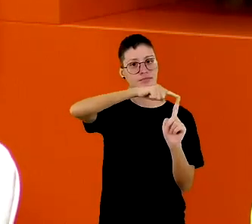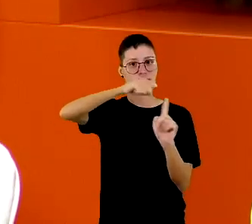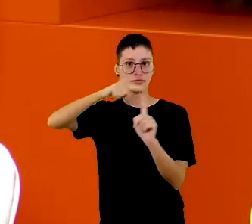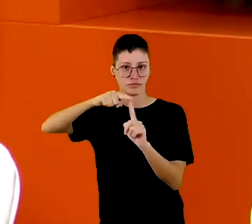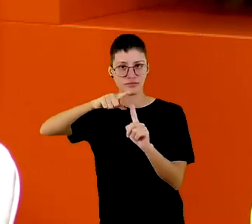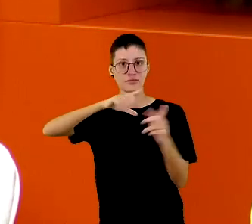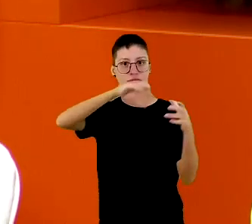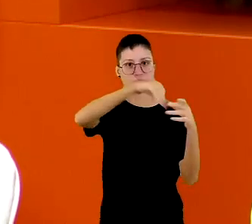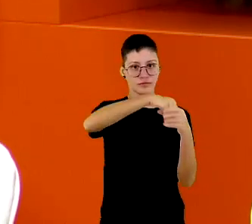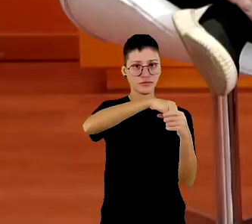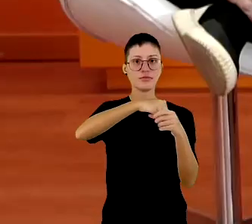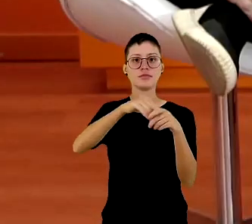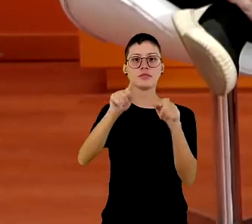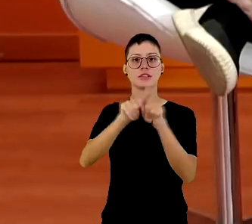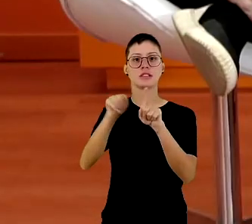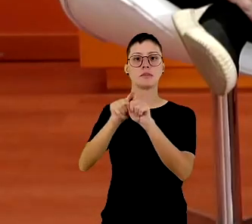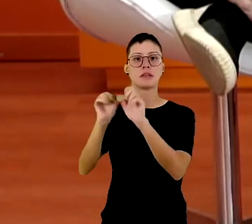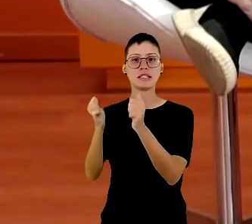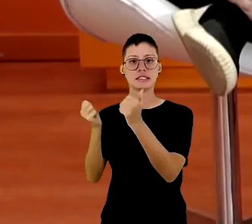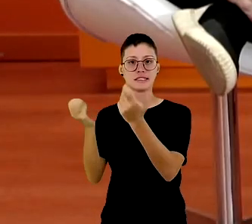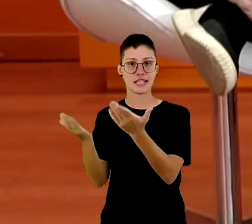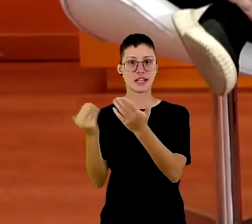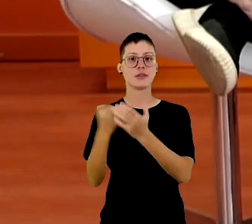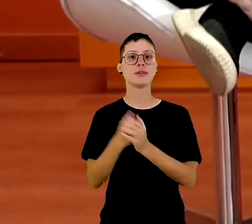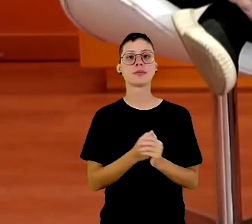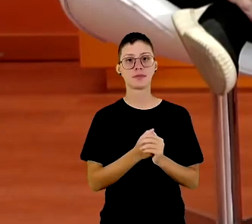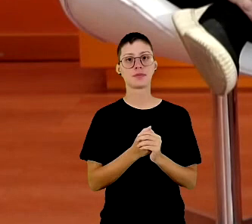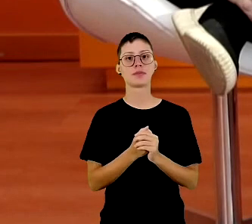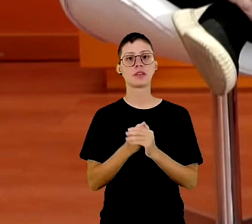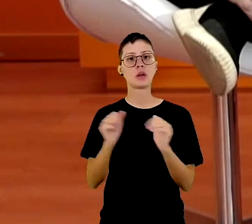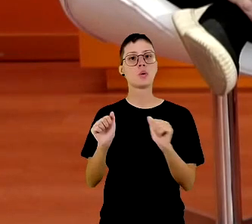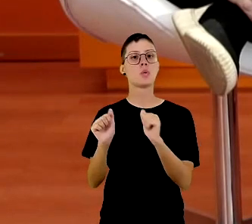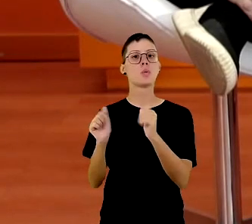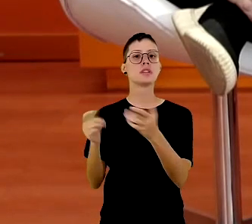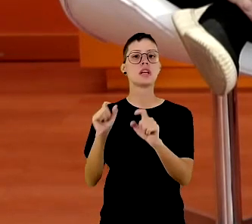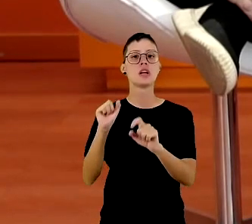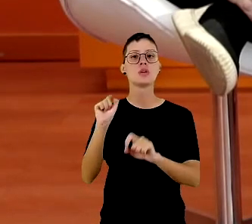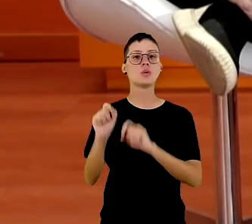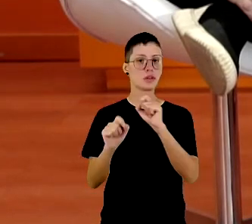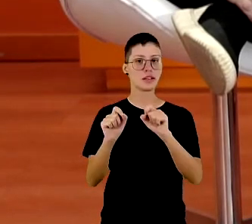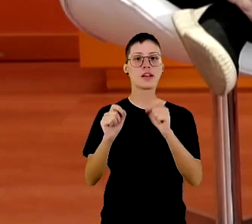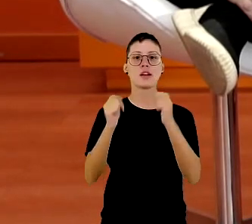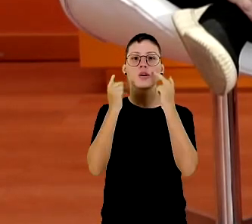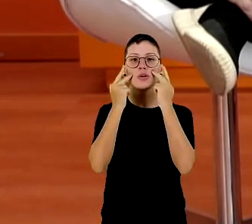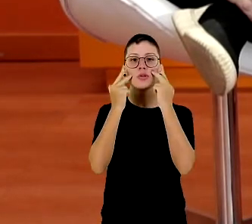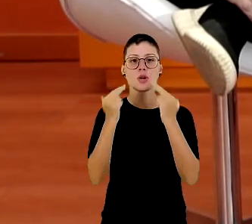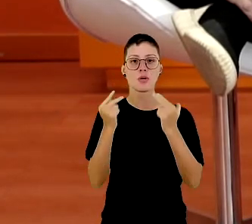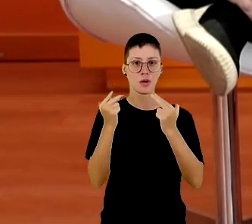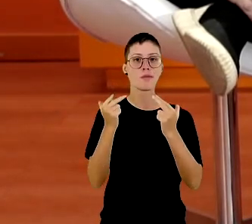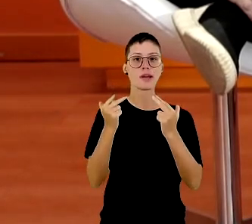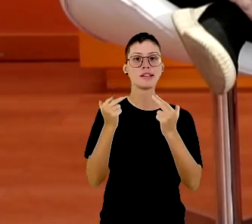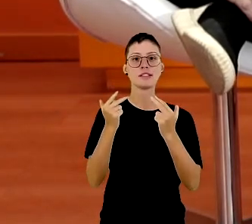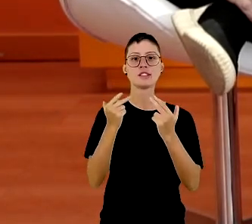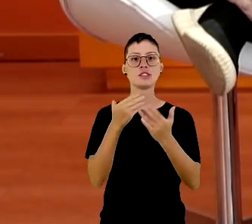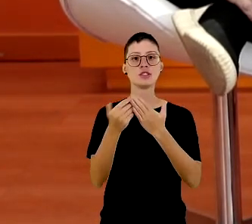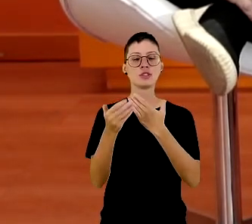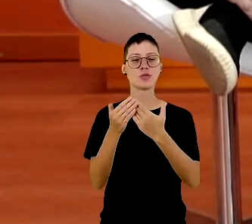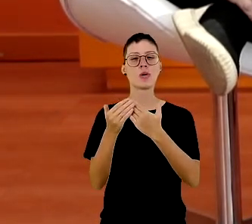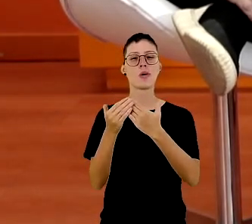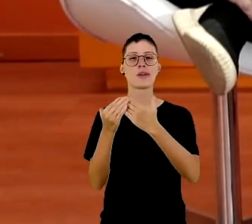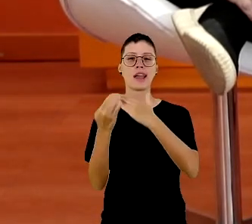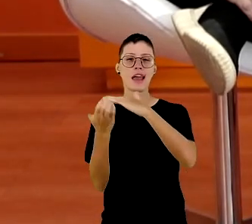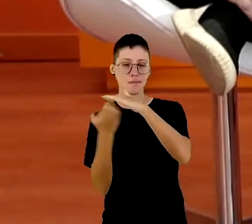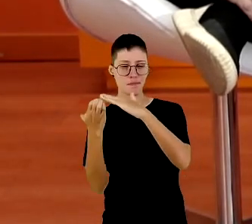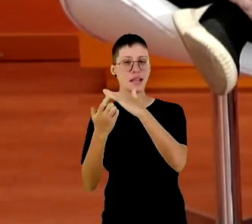o externo. E o externo, eu ainda costumo dizer assim, né? Por trás de todo CNPJ tem CPF. Nem o